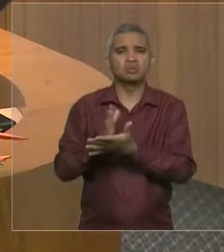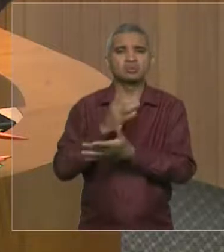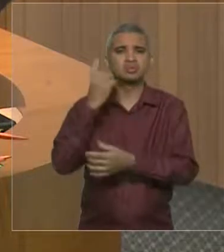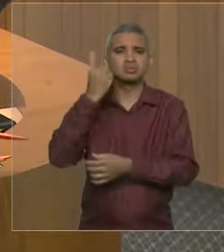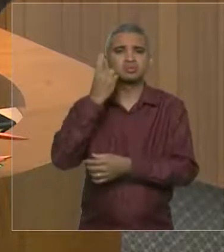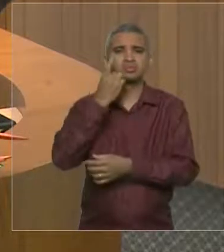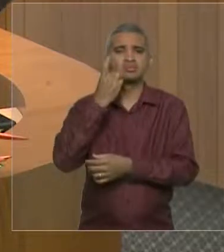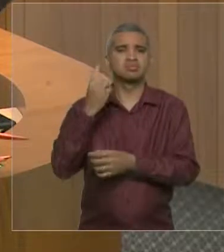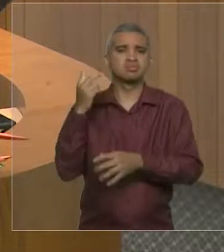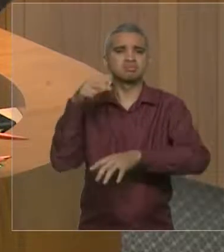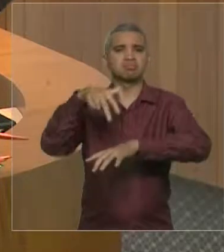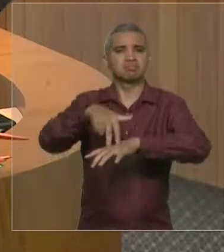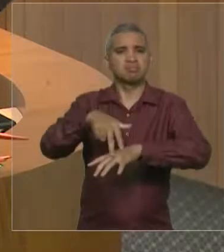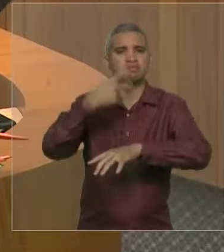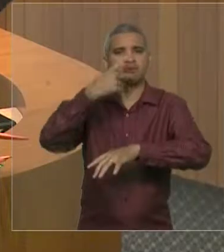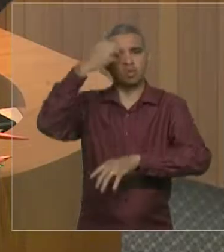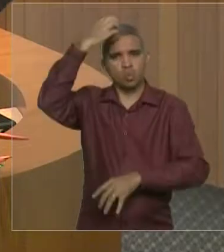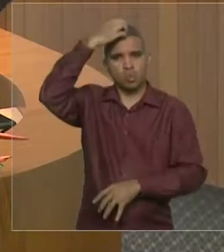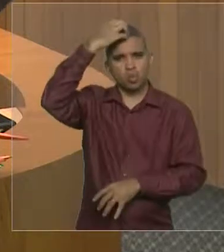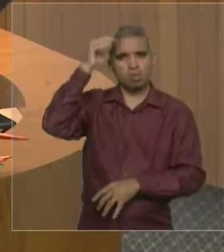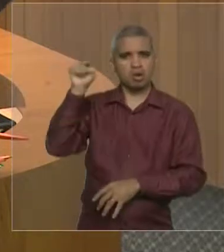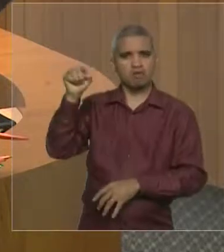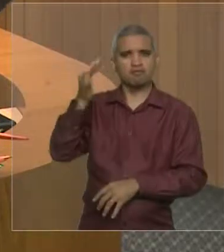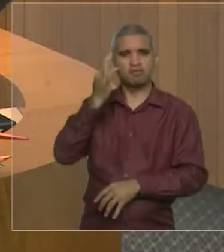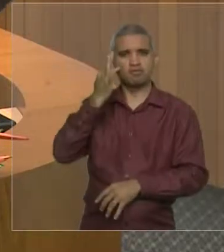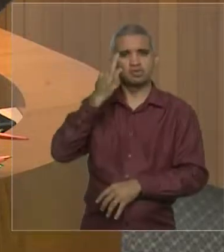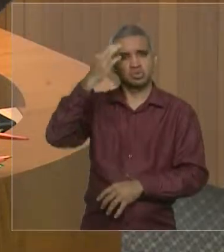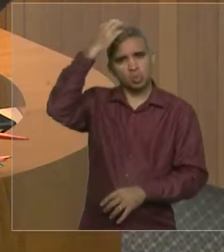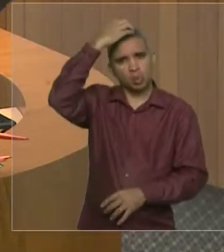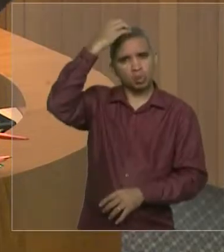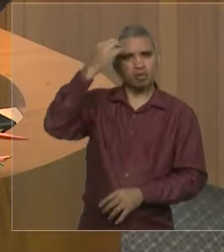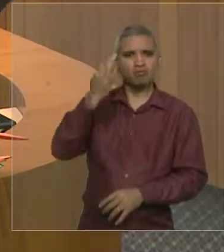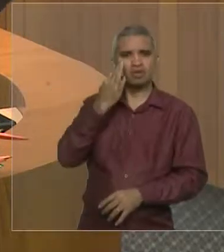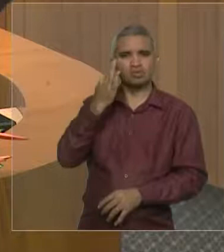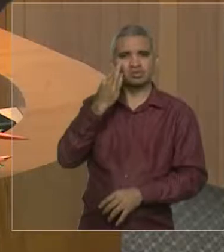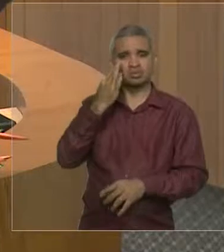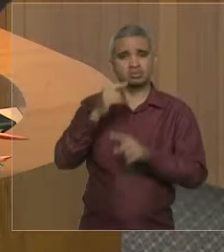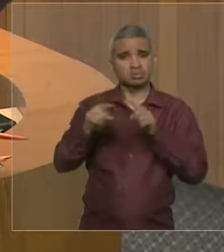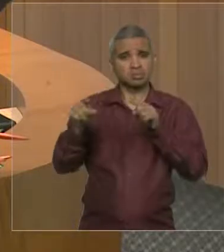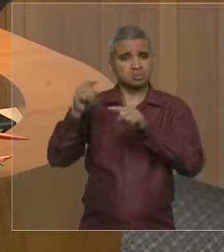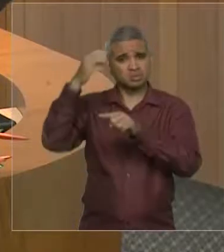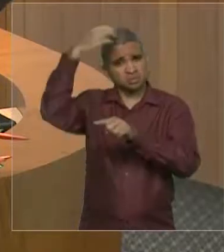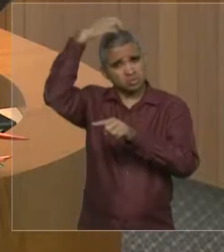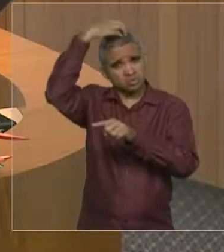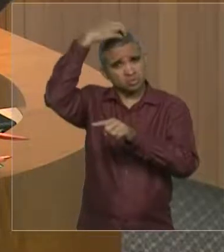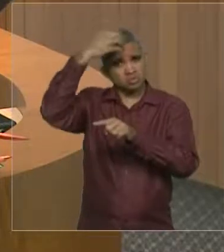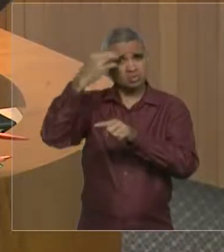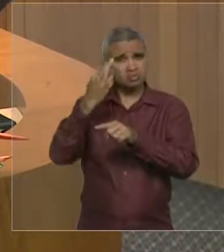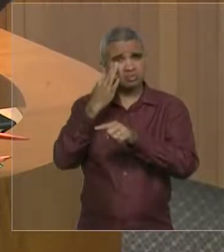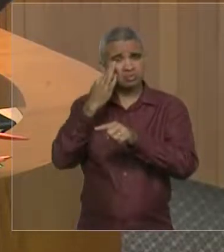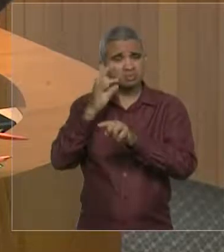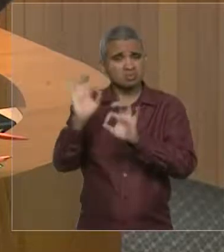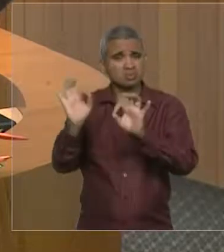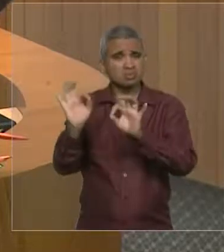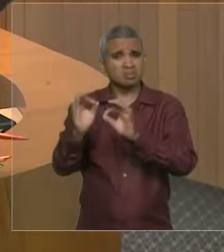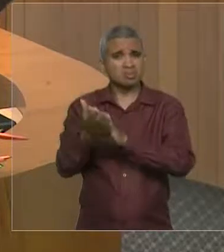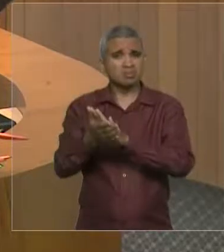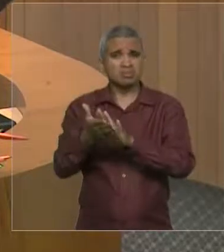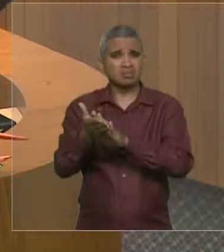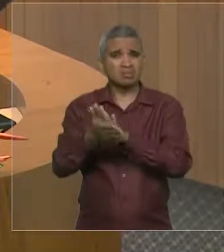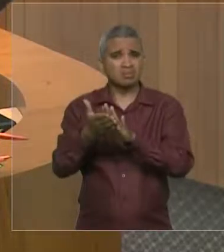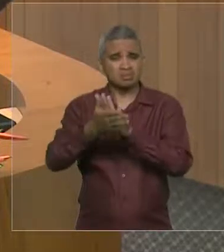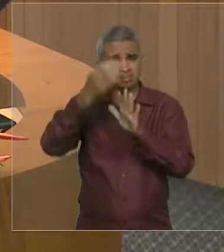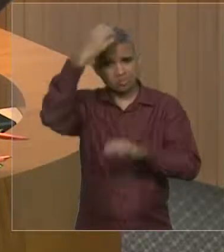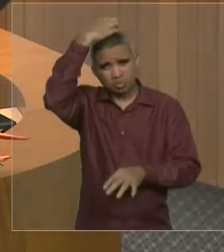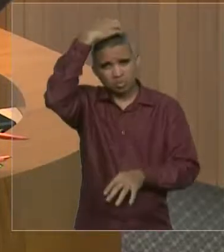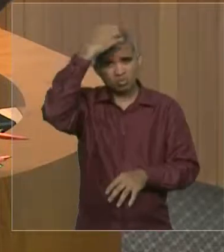Dino numa situação em que não tem culpa alguma. O que está acontecendo hoje, lá no Cajueiro, e aí